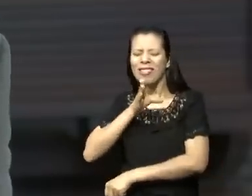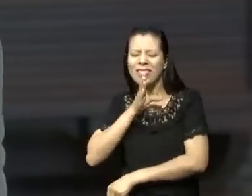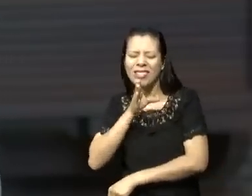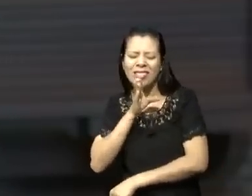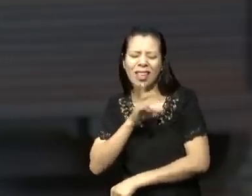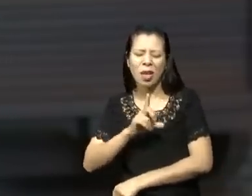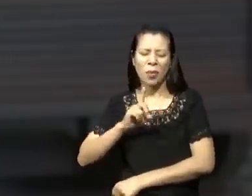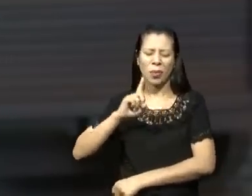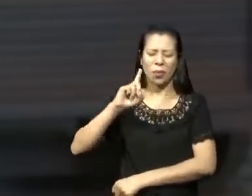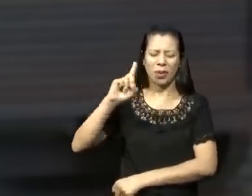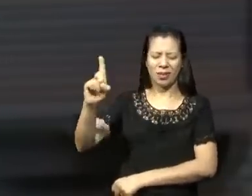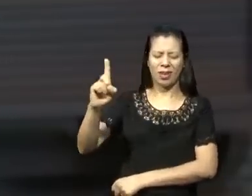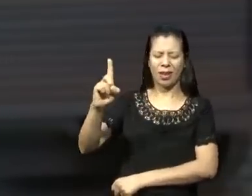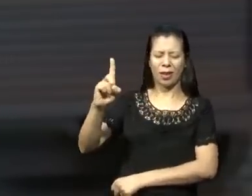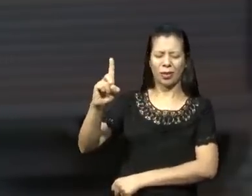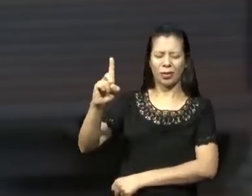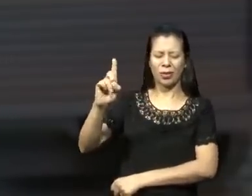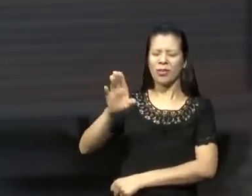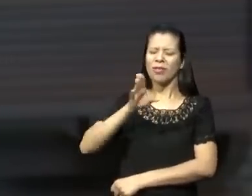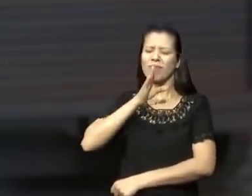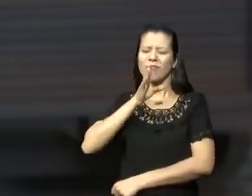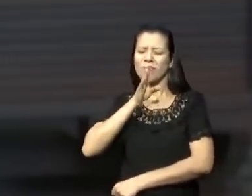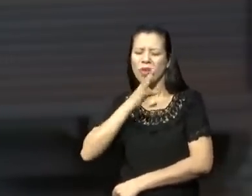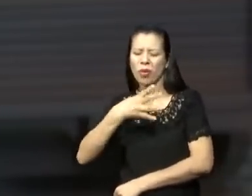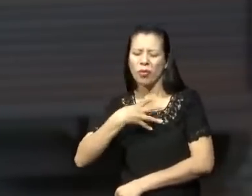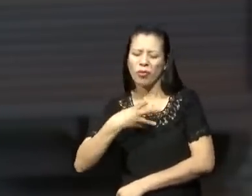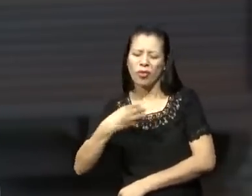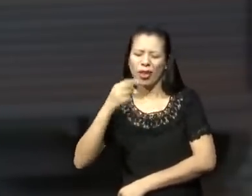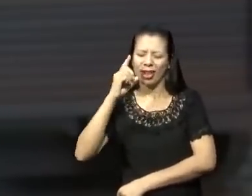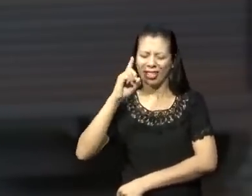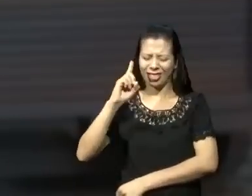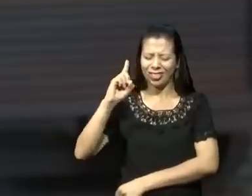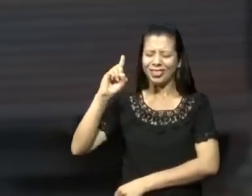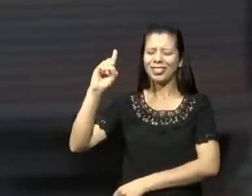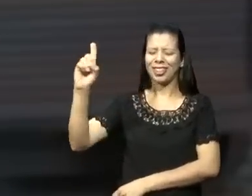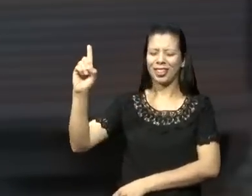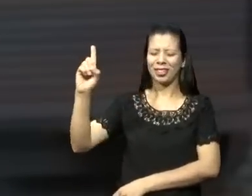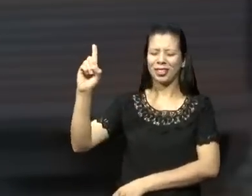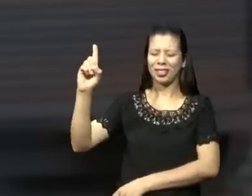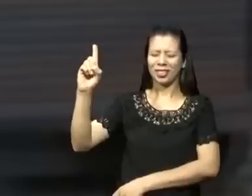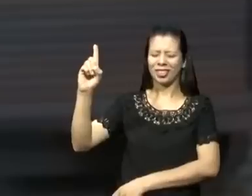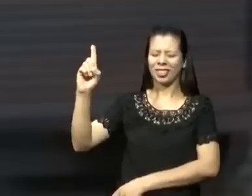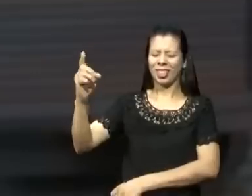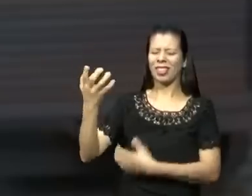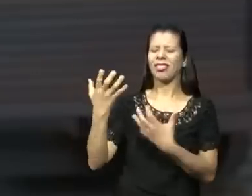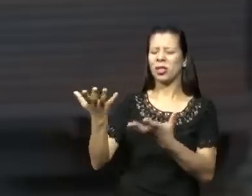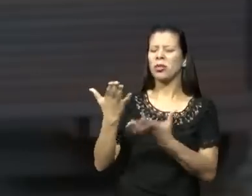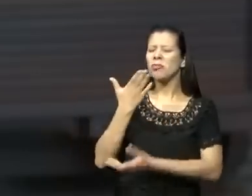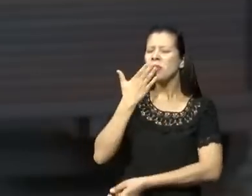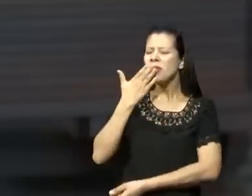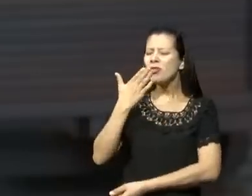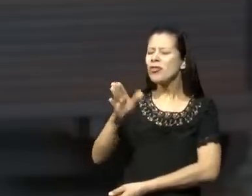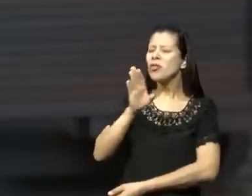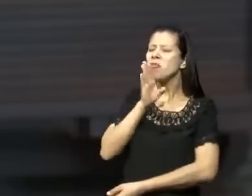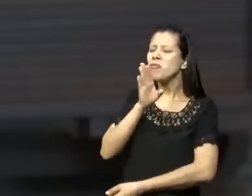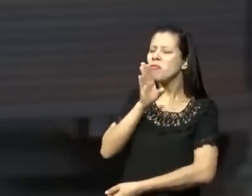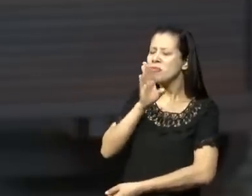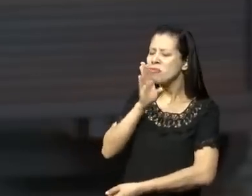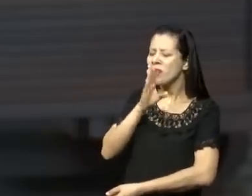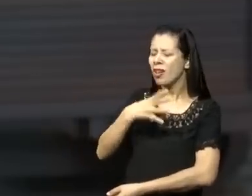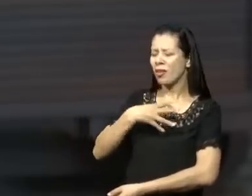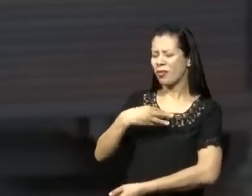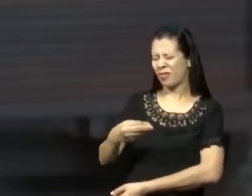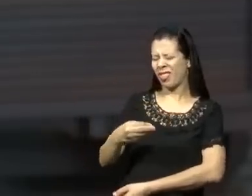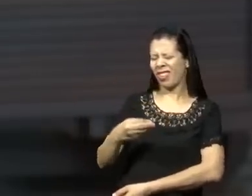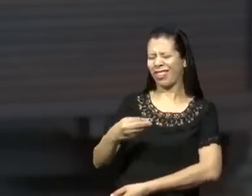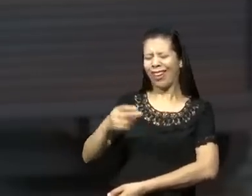e quando ele fez uma proposta para me ver e entender quem eu era eu falei ok Abraão você quer